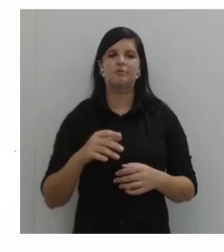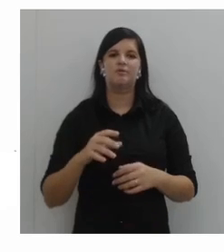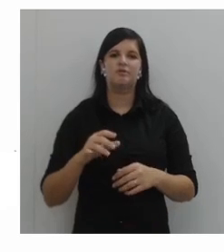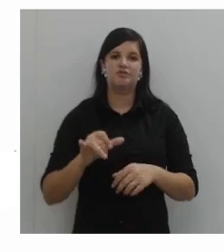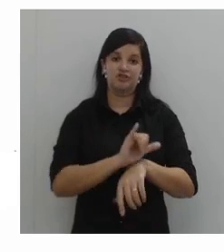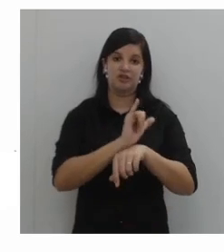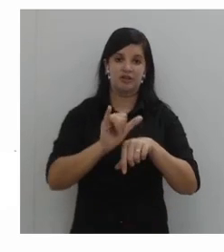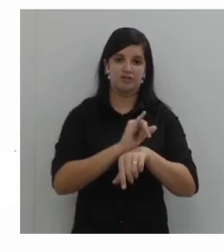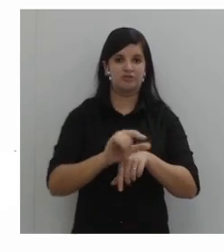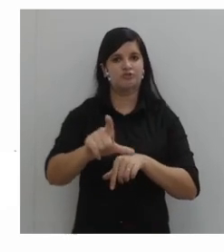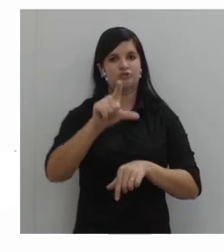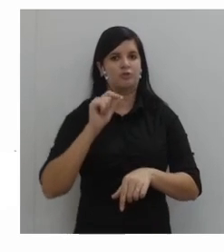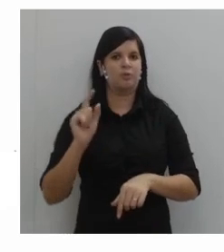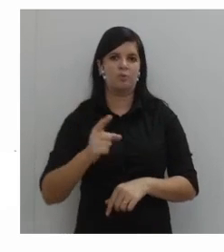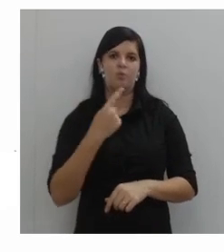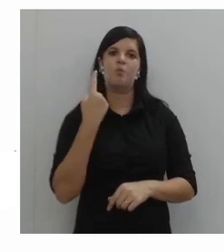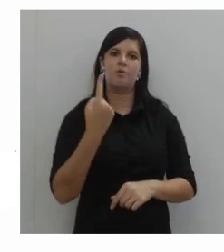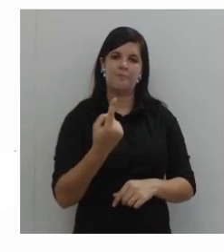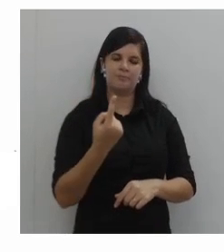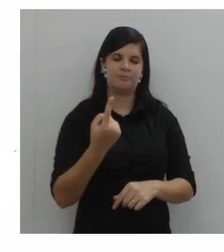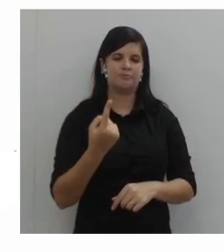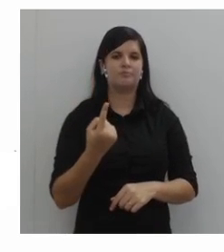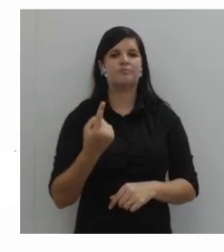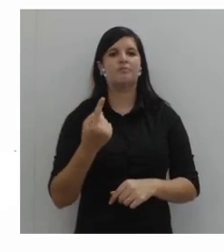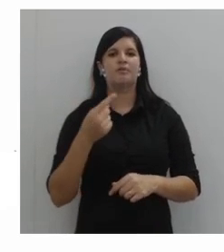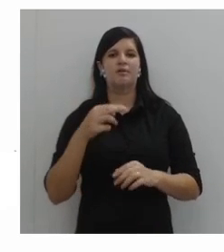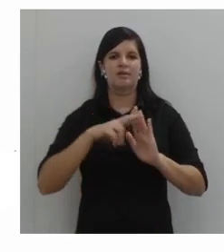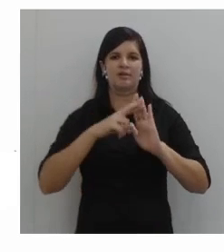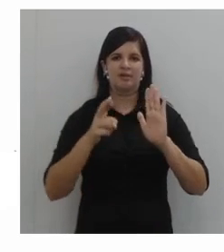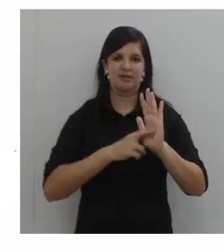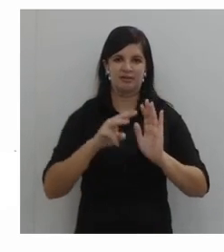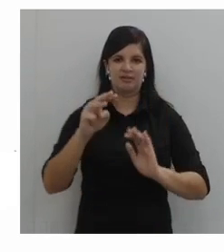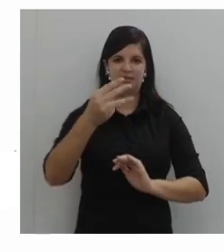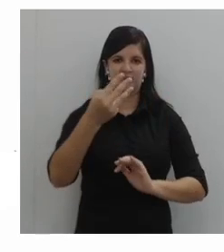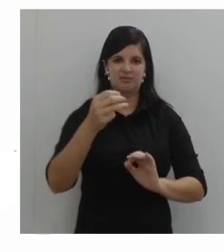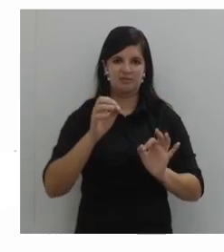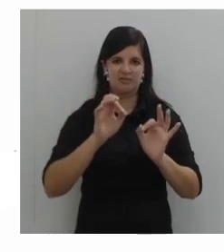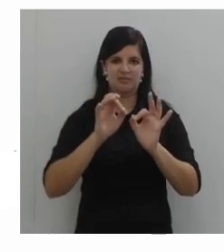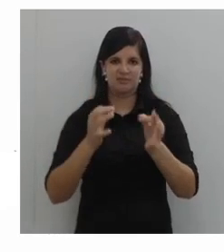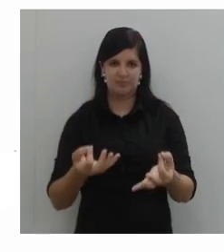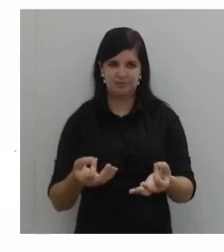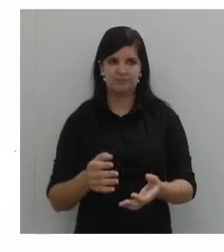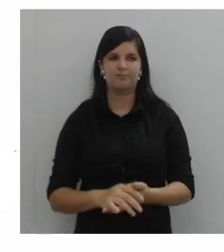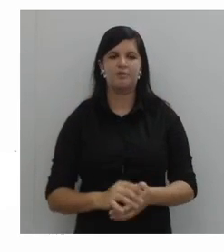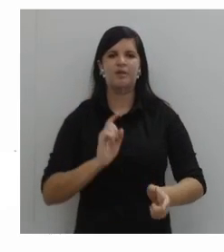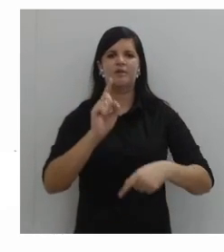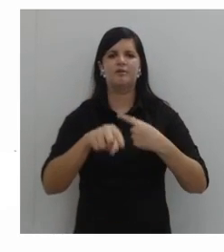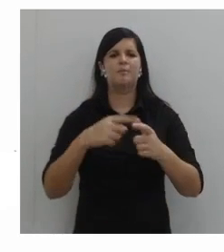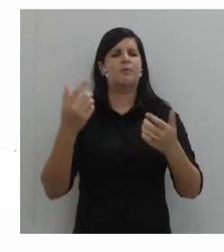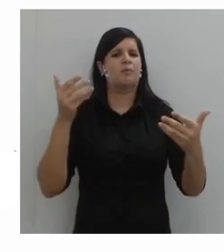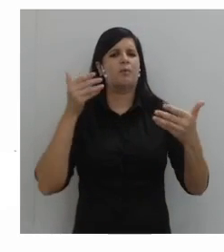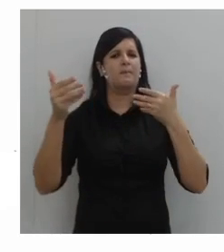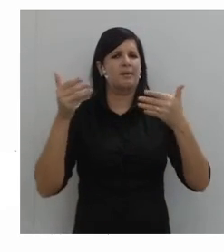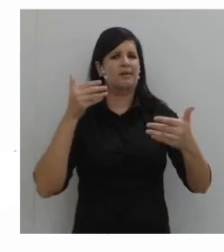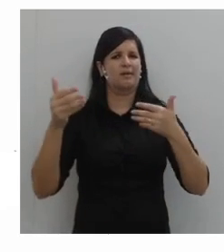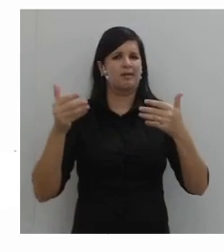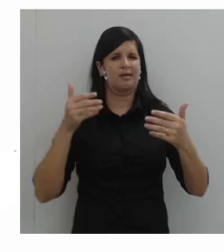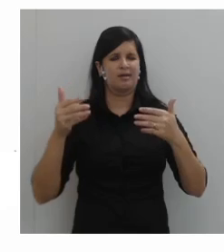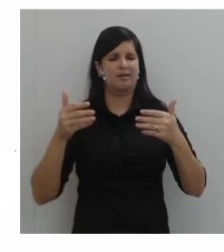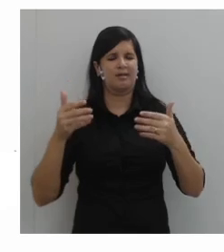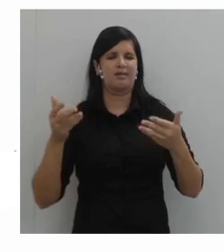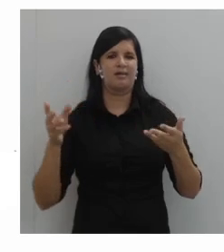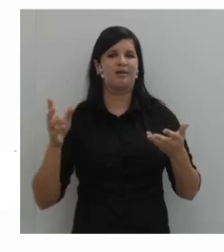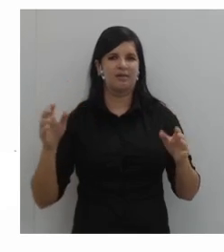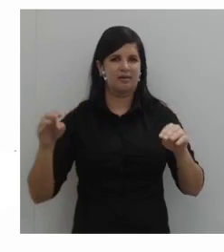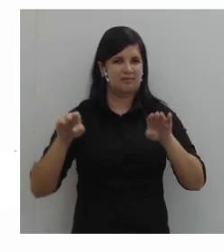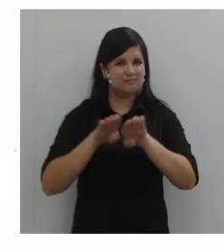das maneiras, né, mais comum, que é a regra de 3 simples. E depois avaliar se ela é diretamente proporcional ou